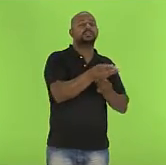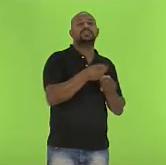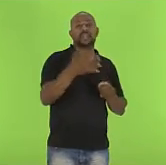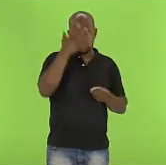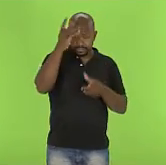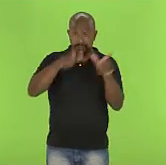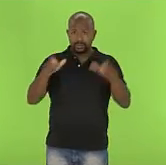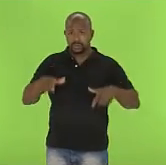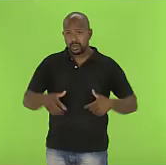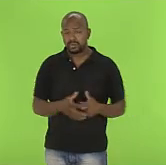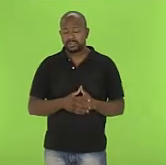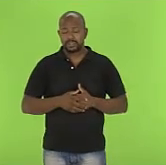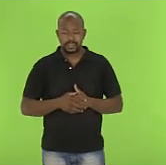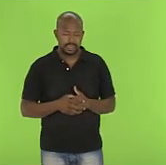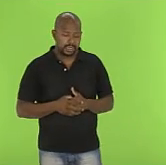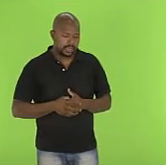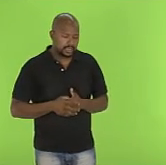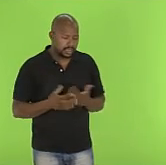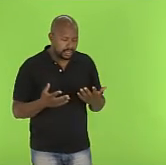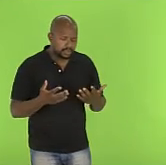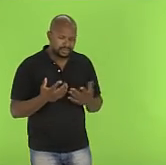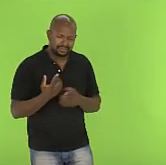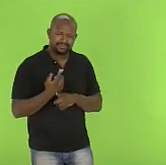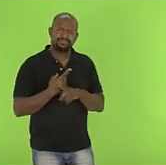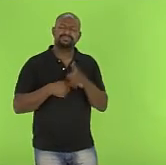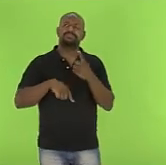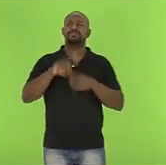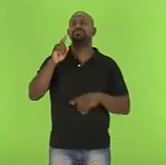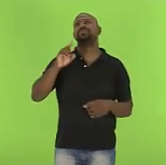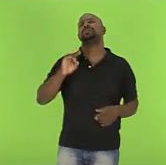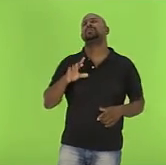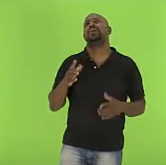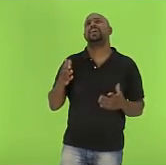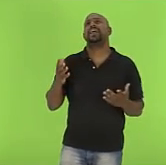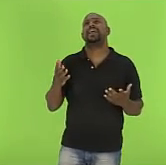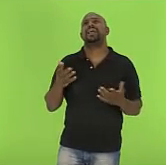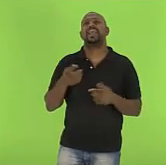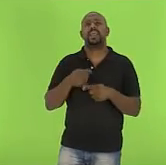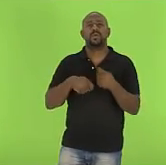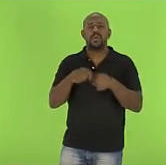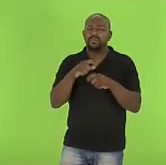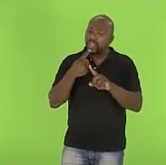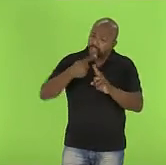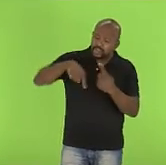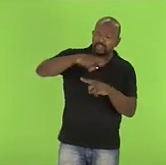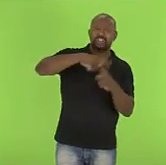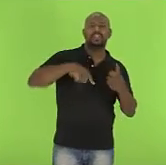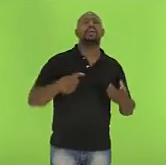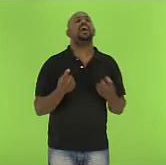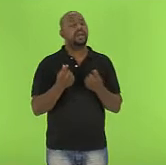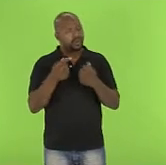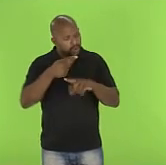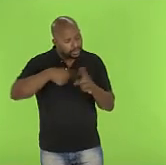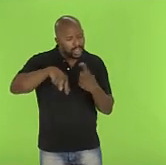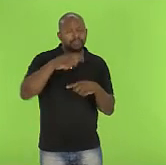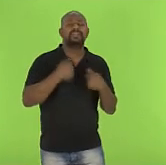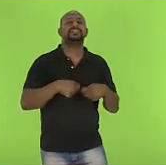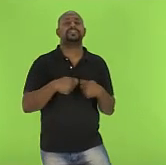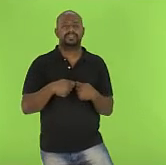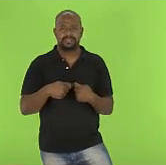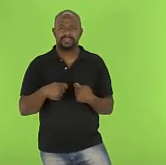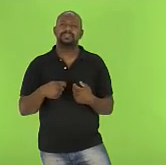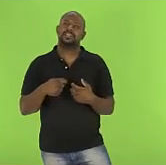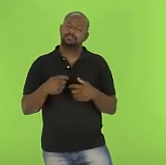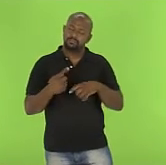próprio público. E isso transcende só a questão de... A economia gira. Exatamente, a economia gira.